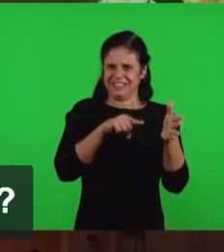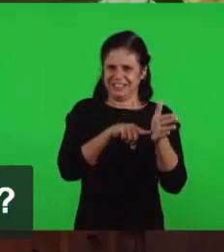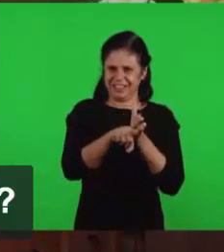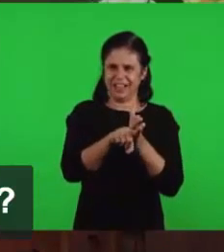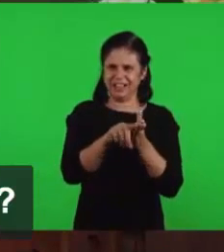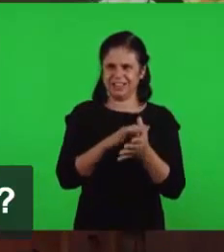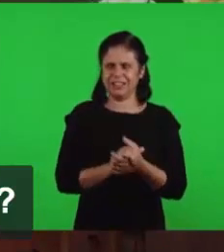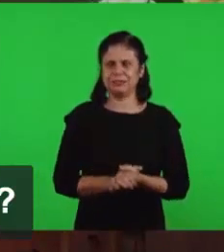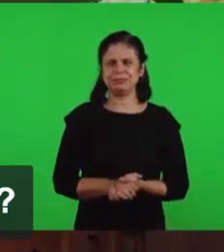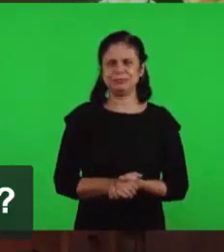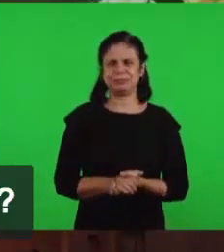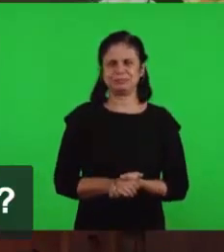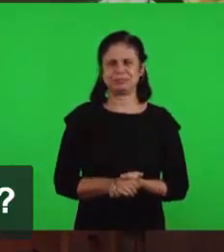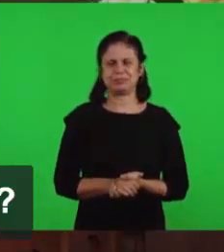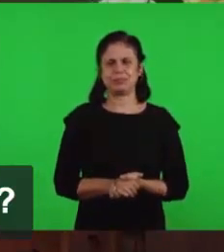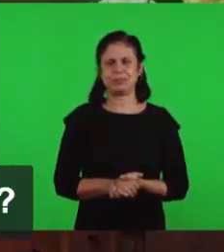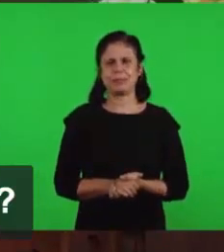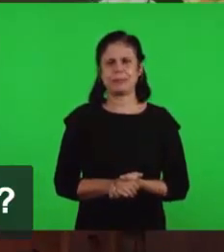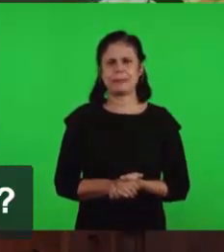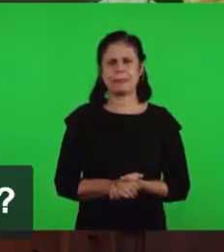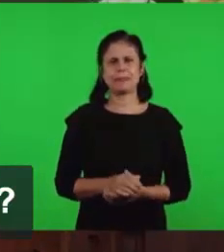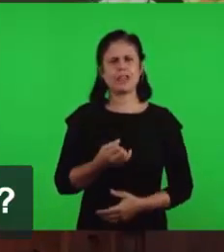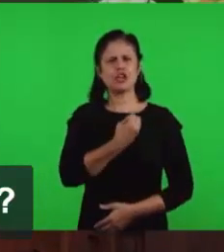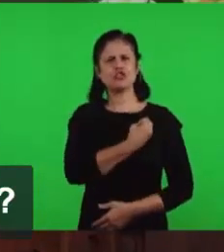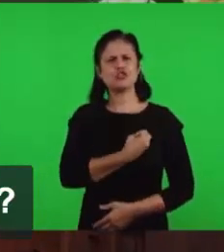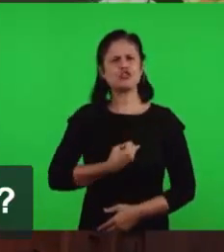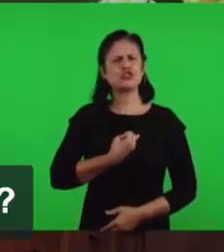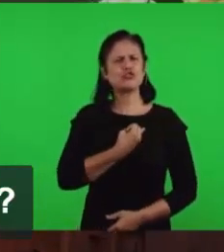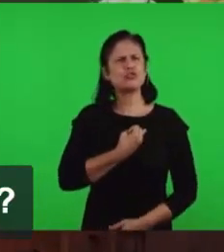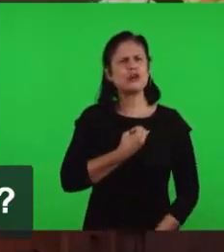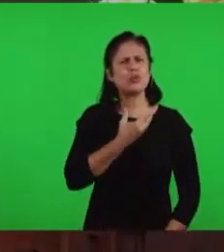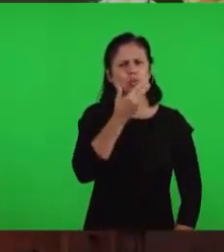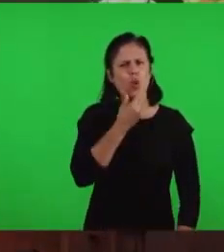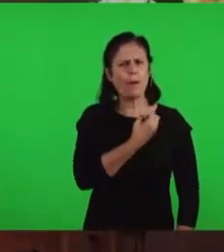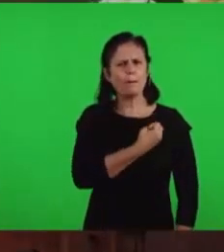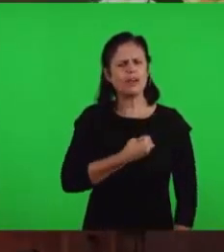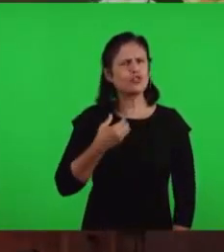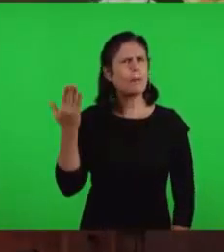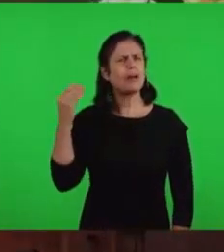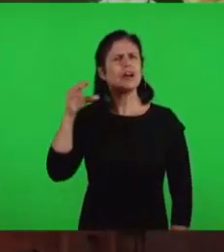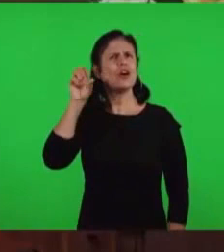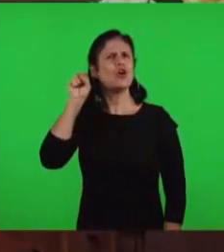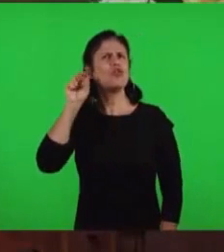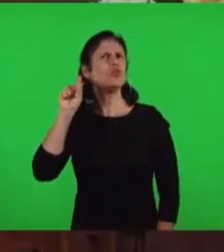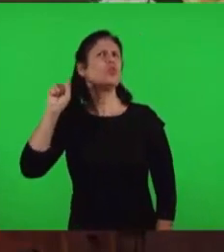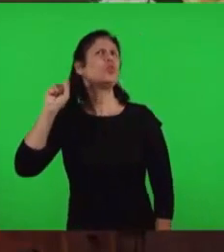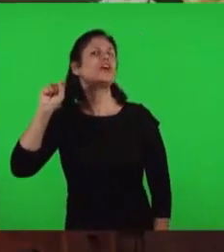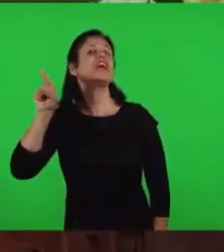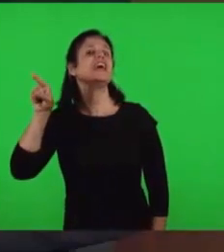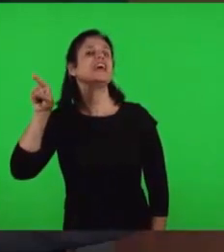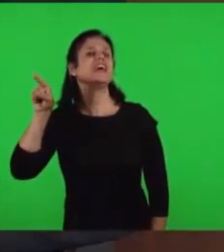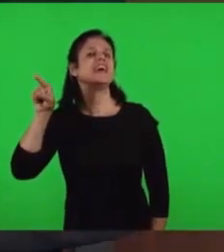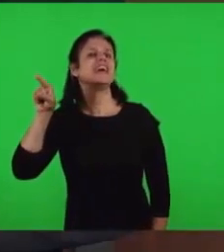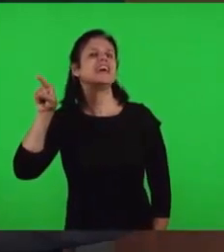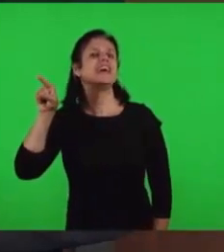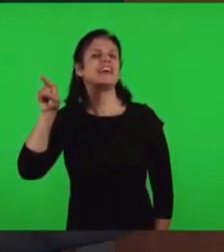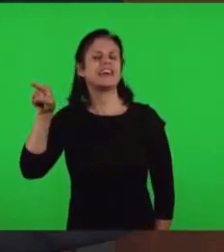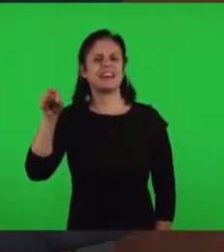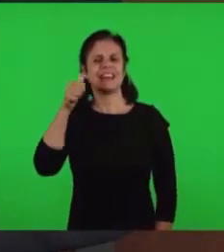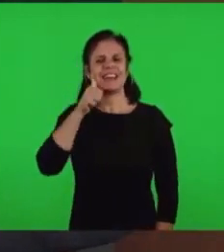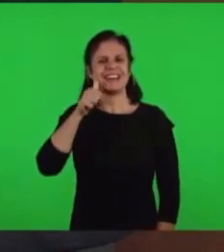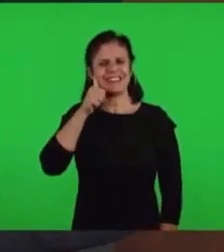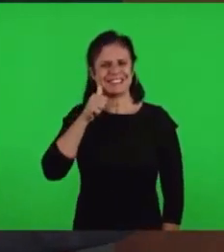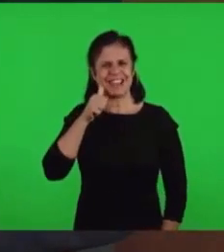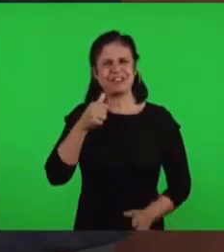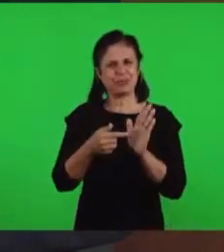que foi o que João ouviu então ele diz assim o texto como a irmã já nos deu a